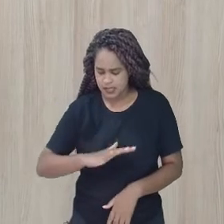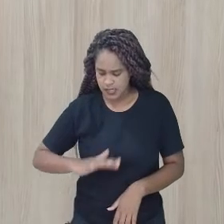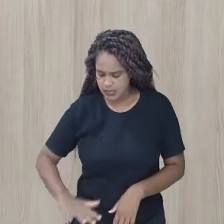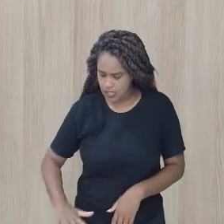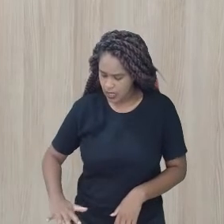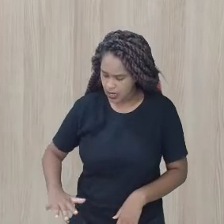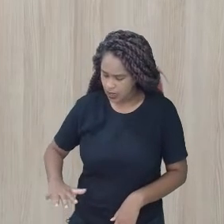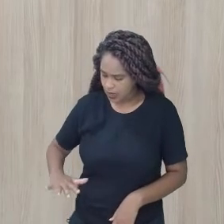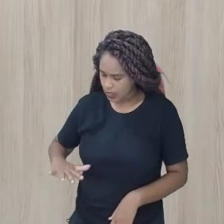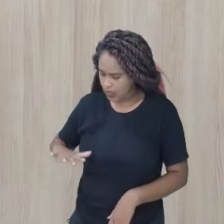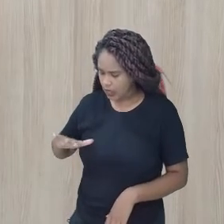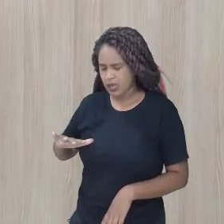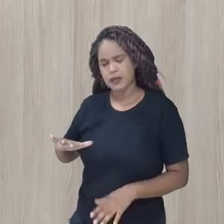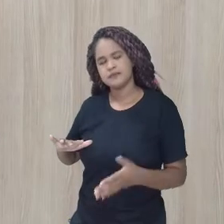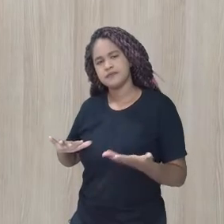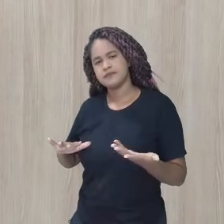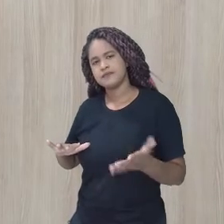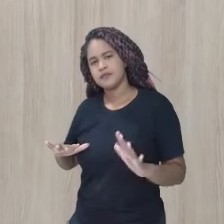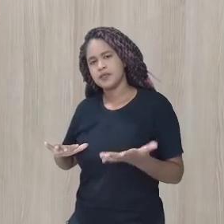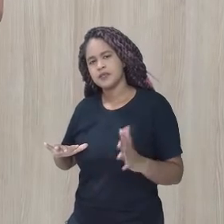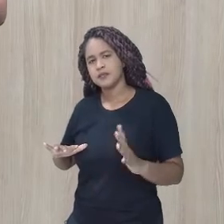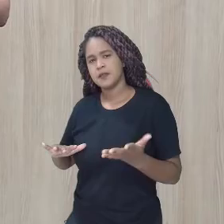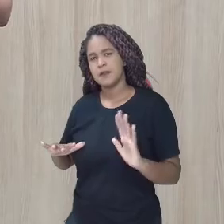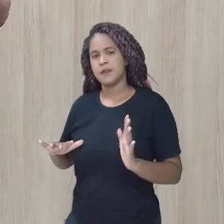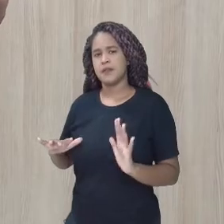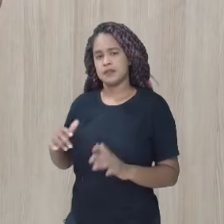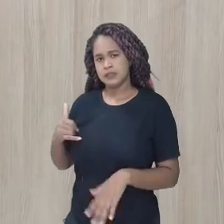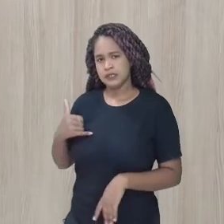que já tem sua total